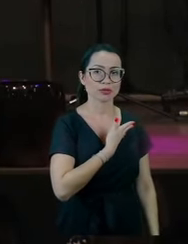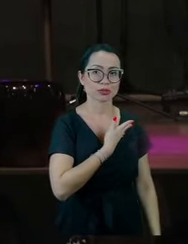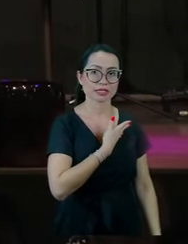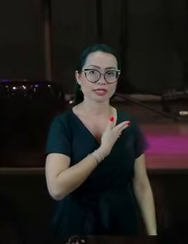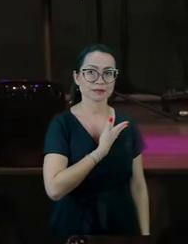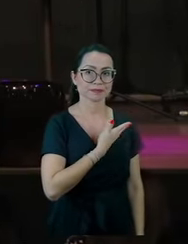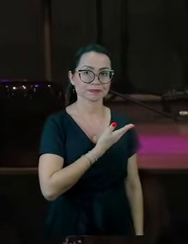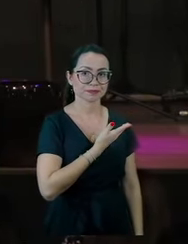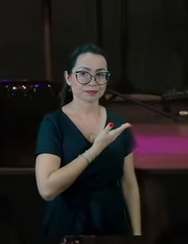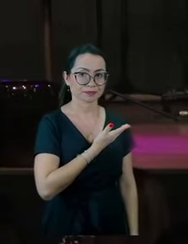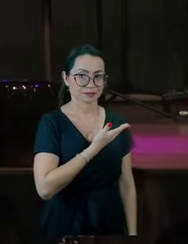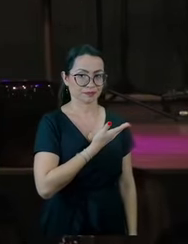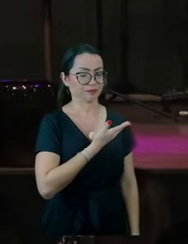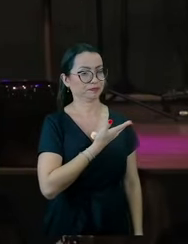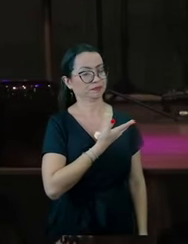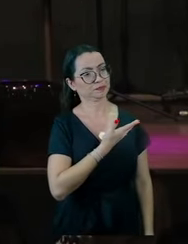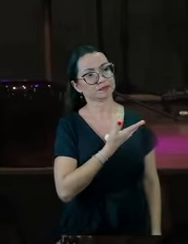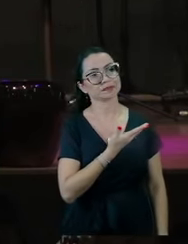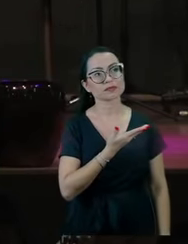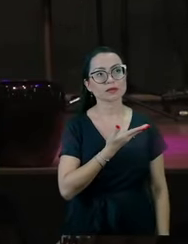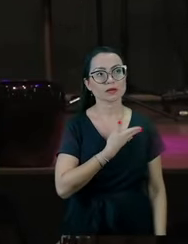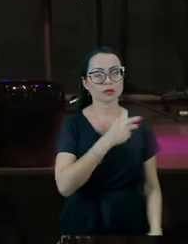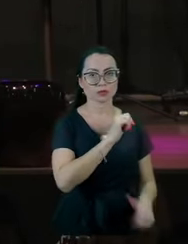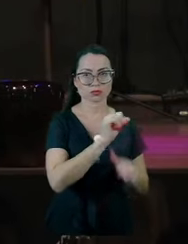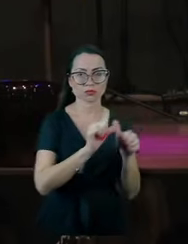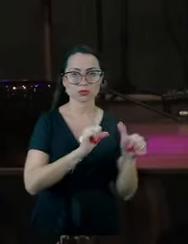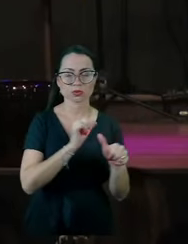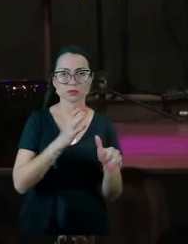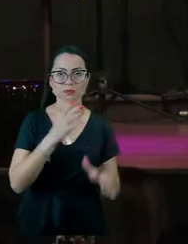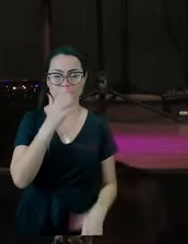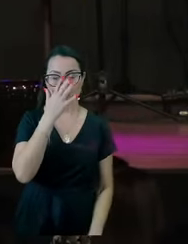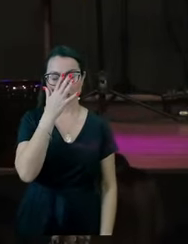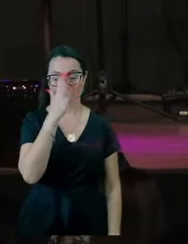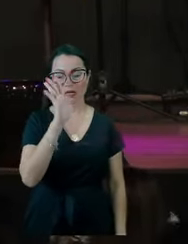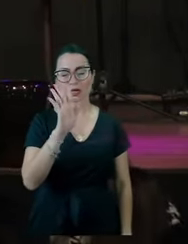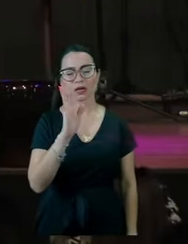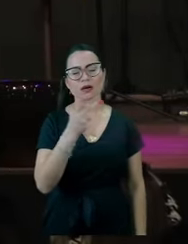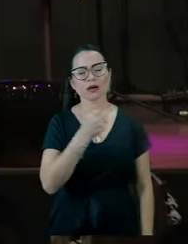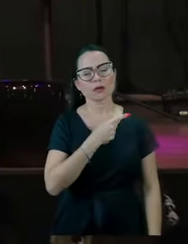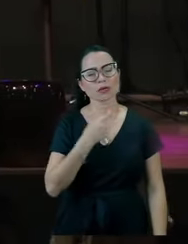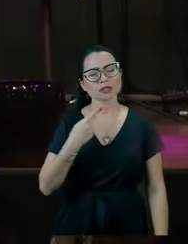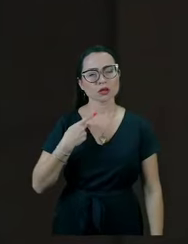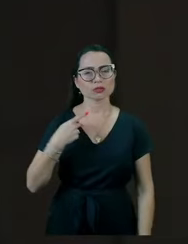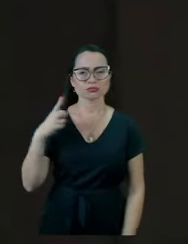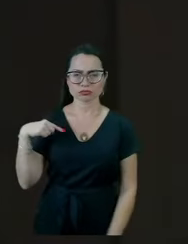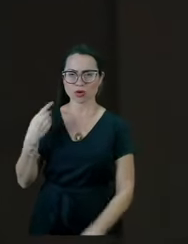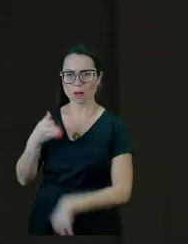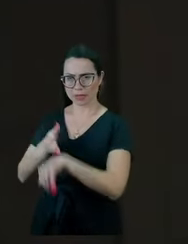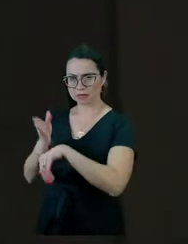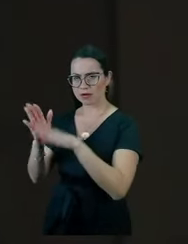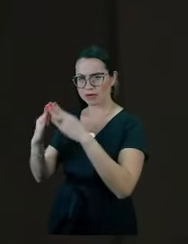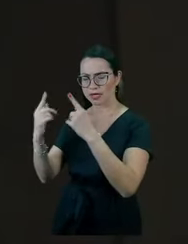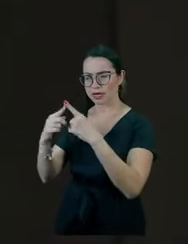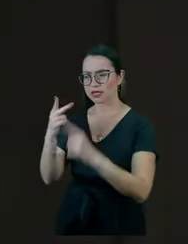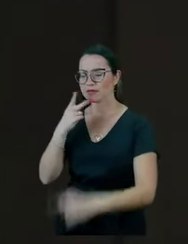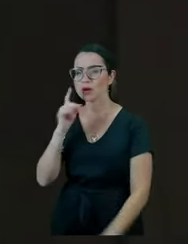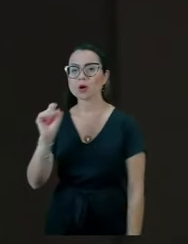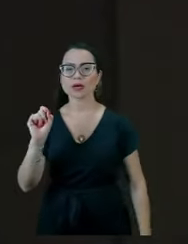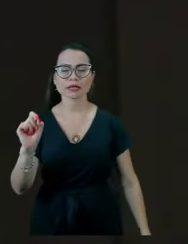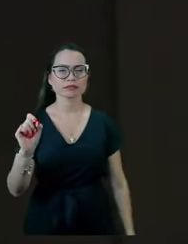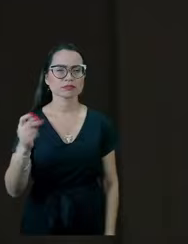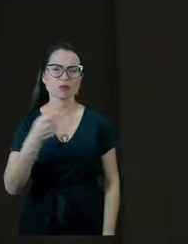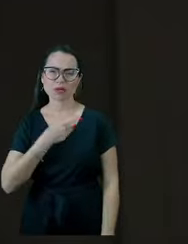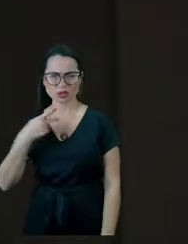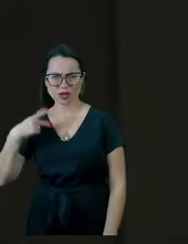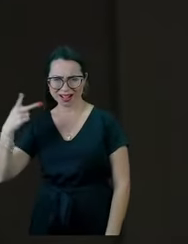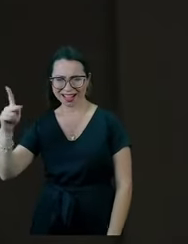grávida de 7 meses da Vitória. E o pastor onde nós congregávamos, ele falou assim: o pastor lá do Treviso, até